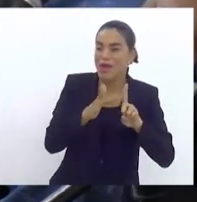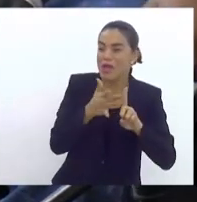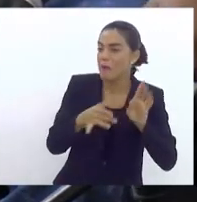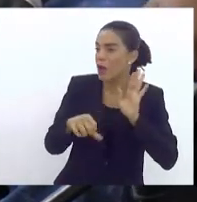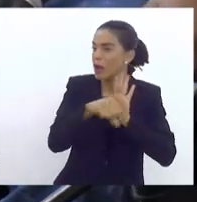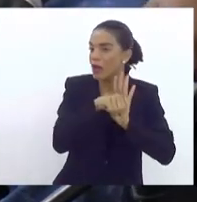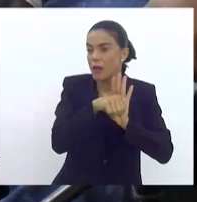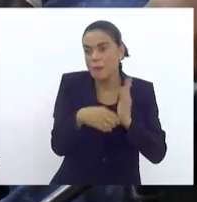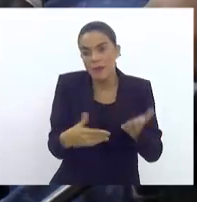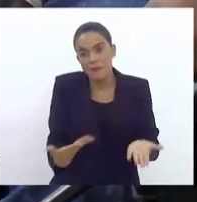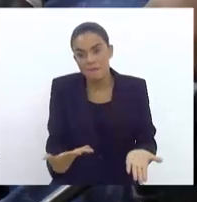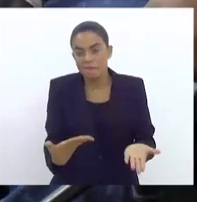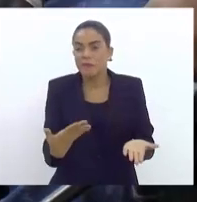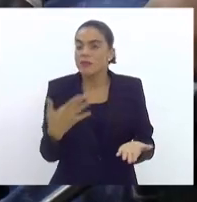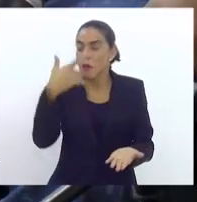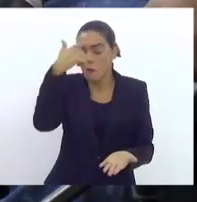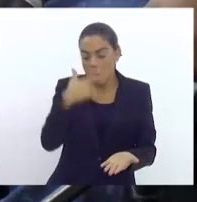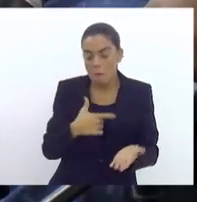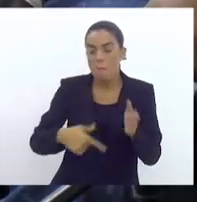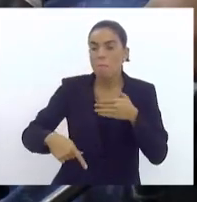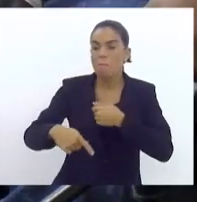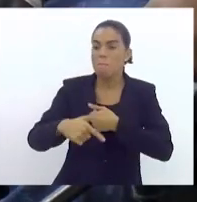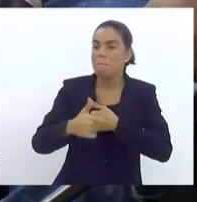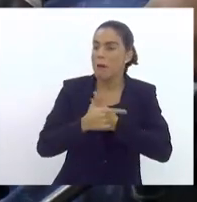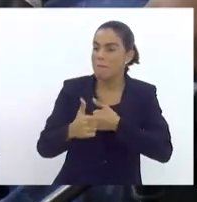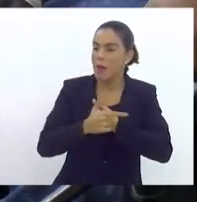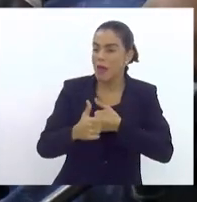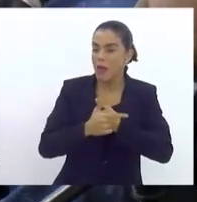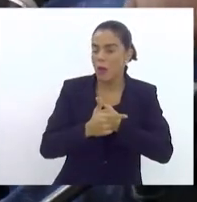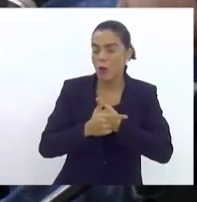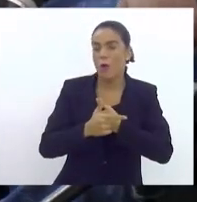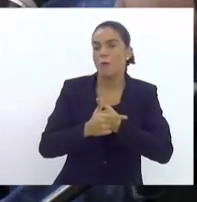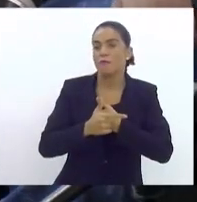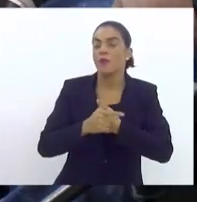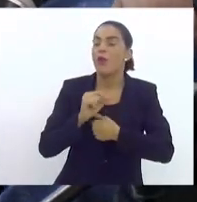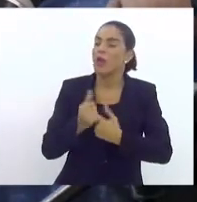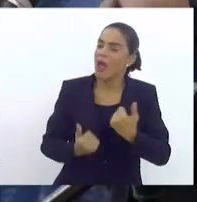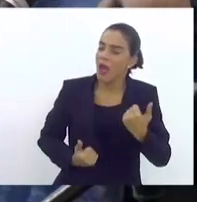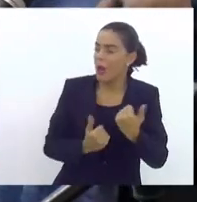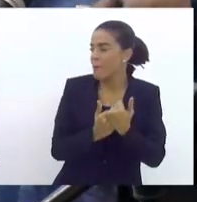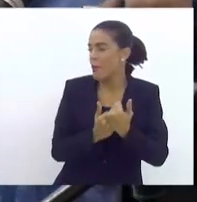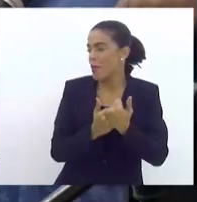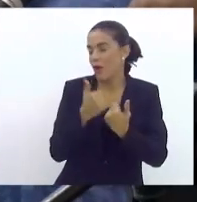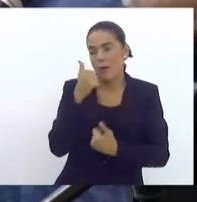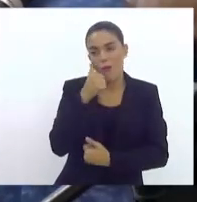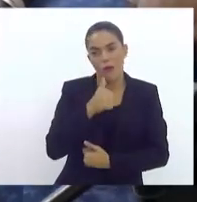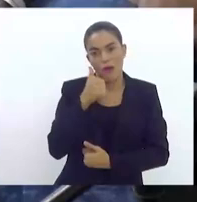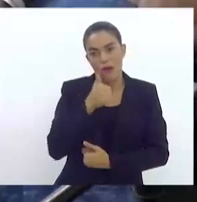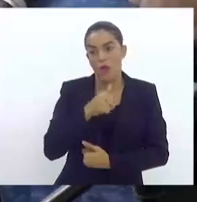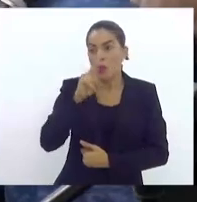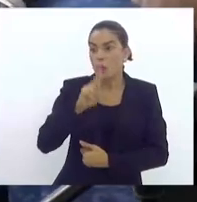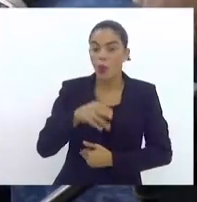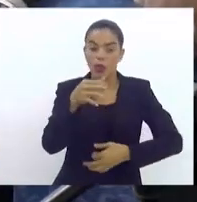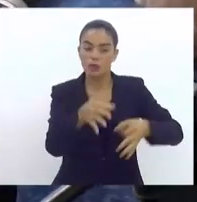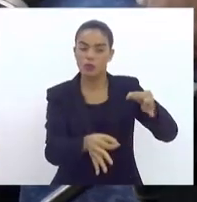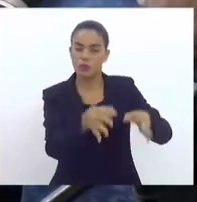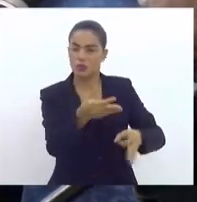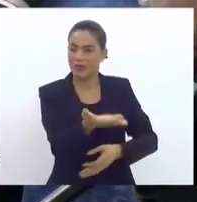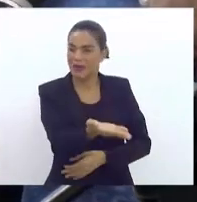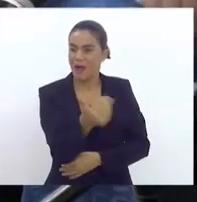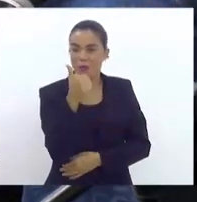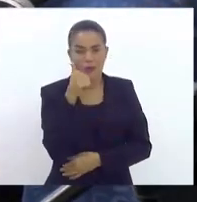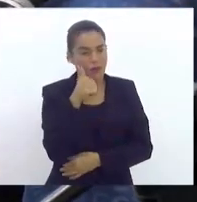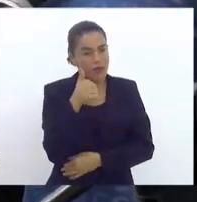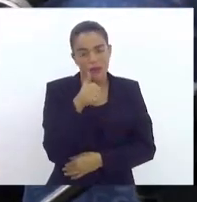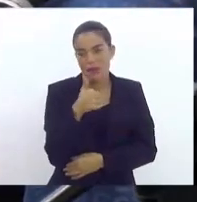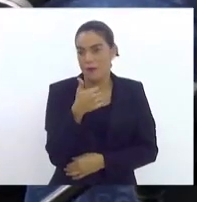então um papel muito que a gente tem adotado no ministério público é dar apoio essa mulher e nunca julgar ela por ela estar nessa